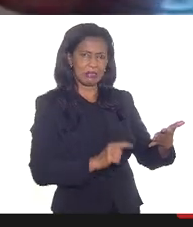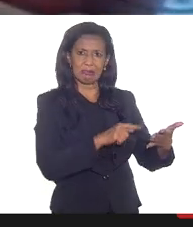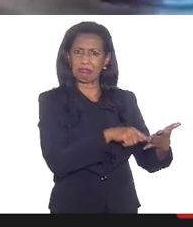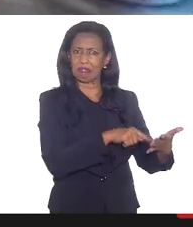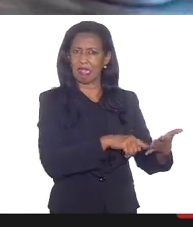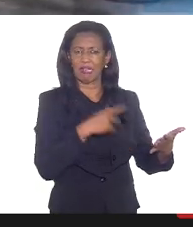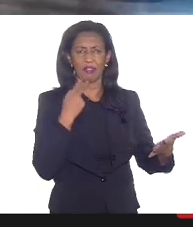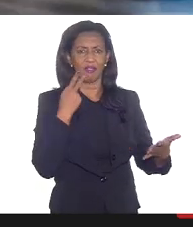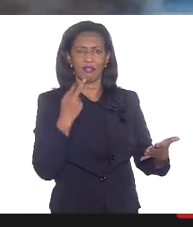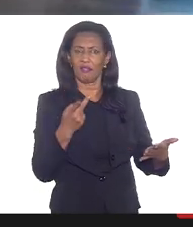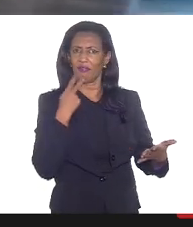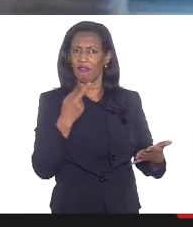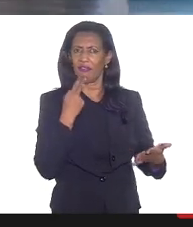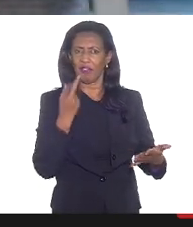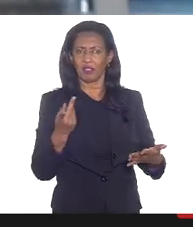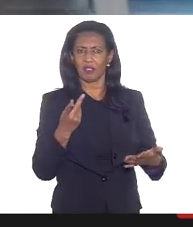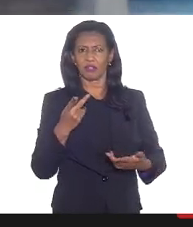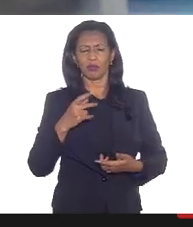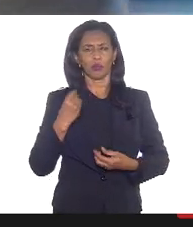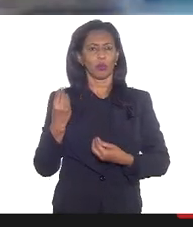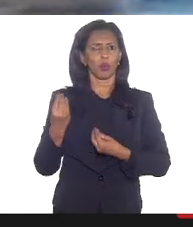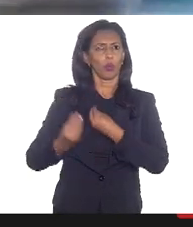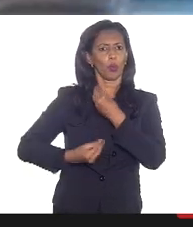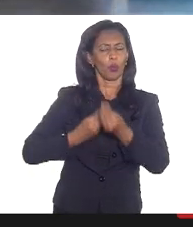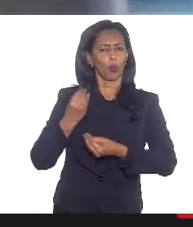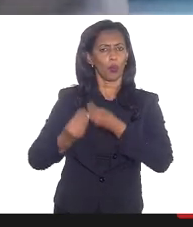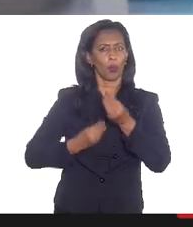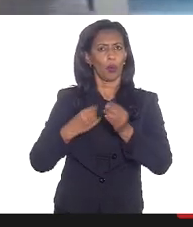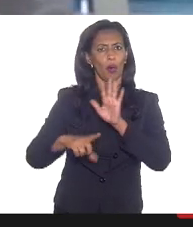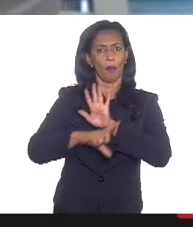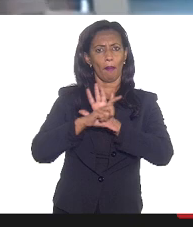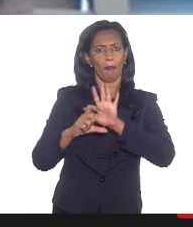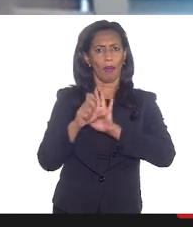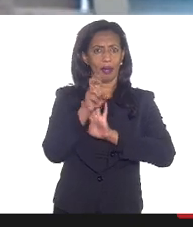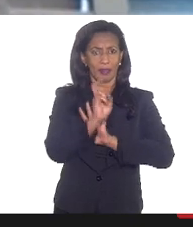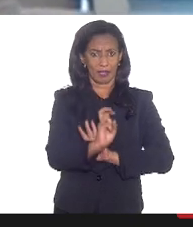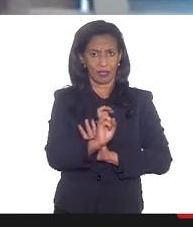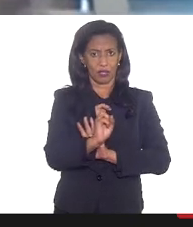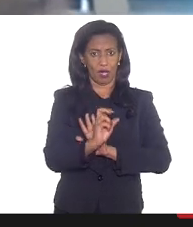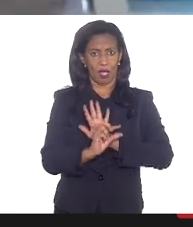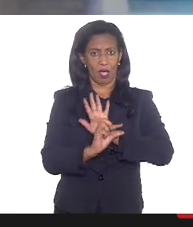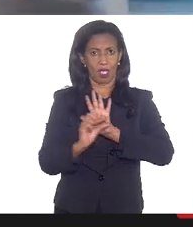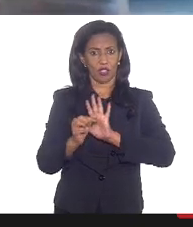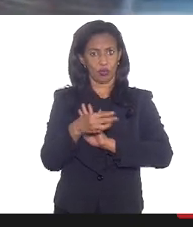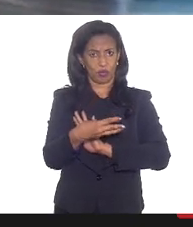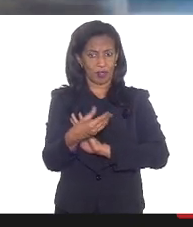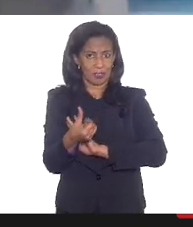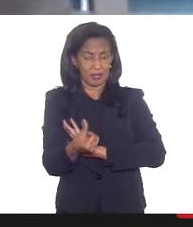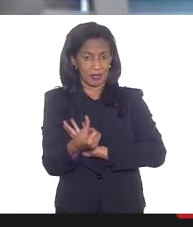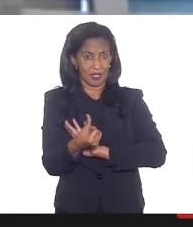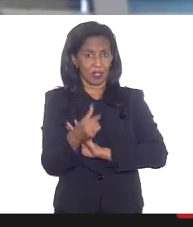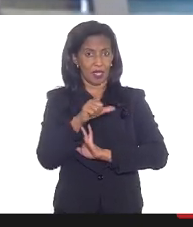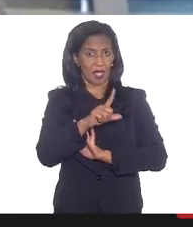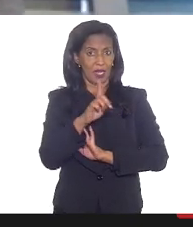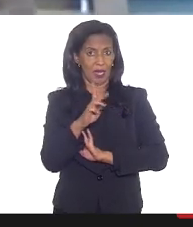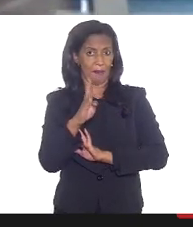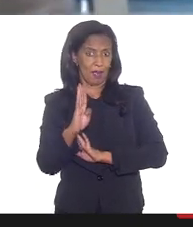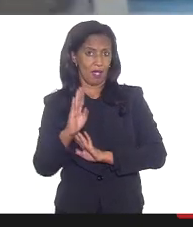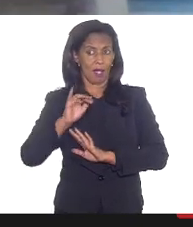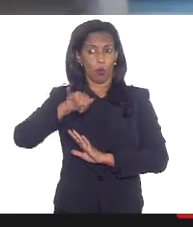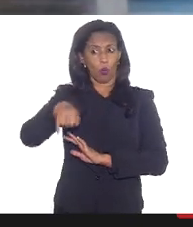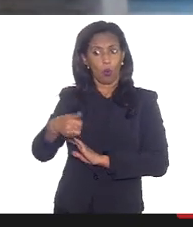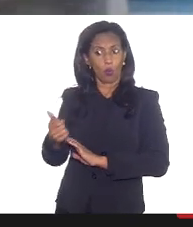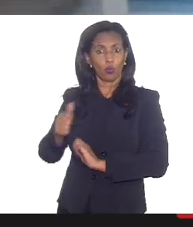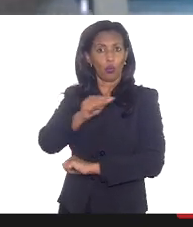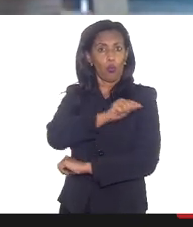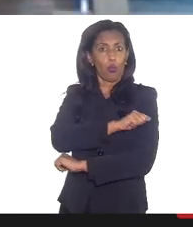nada falando sobre a possibilidade prevista no parágrafo 5º, artigo 36 da LDB, a possibilidade do aluno